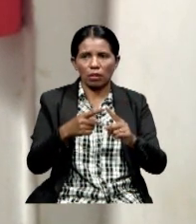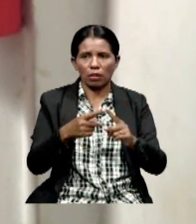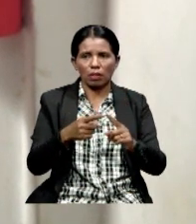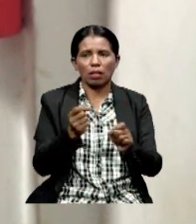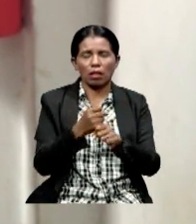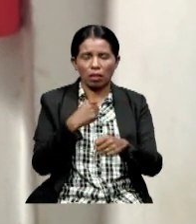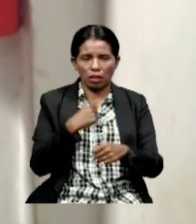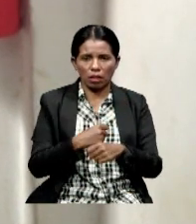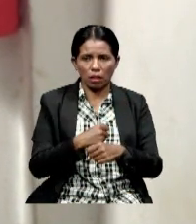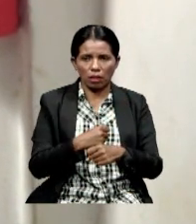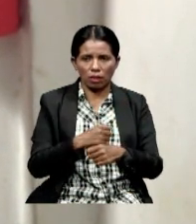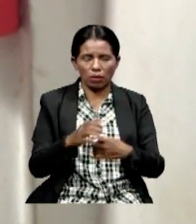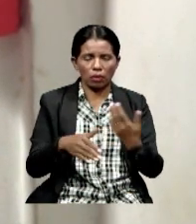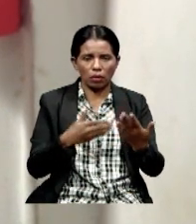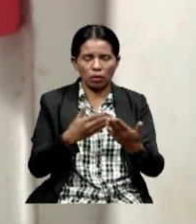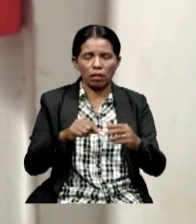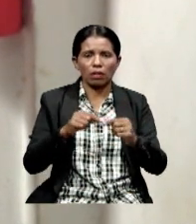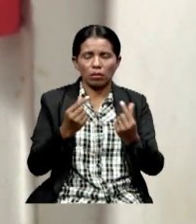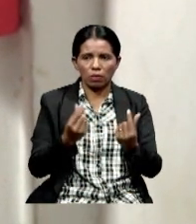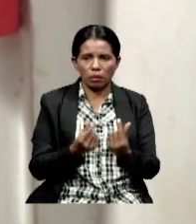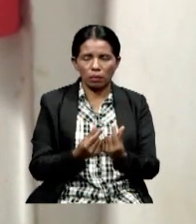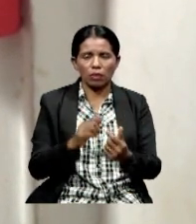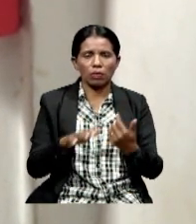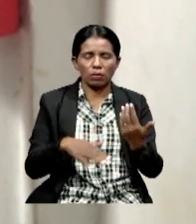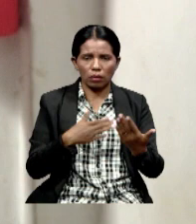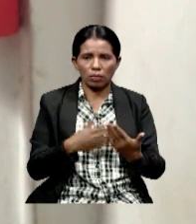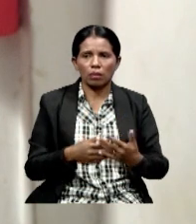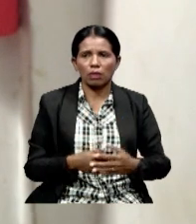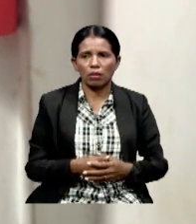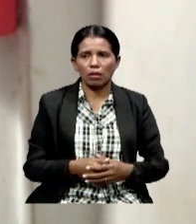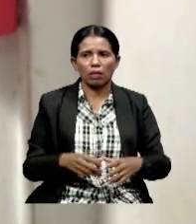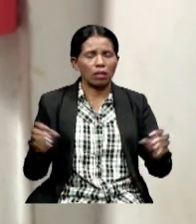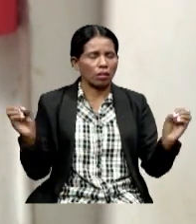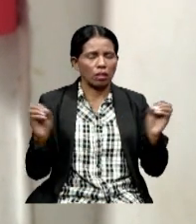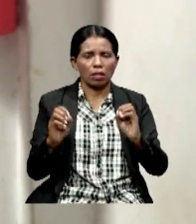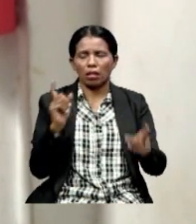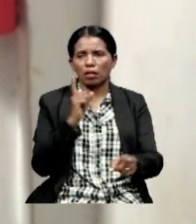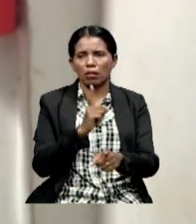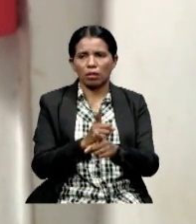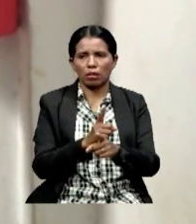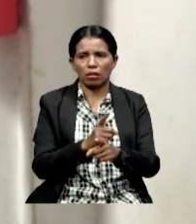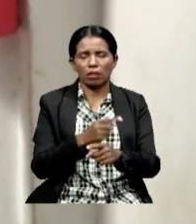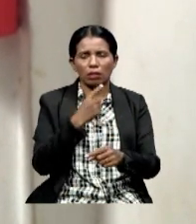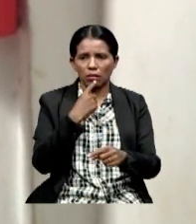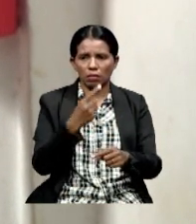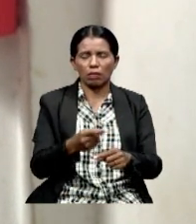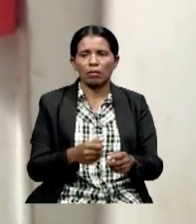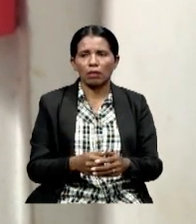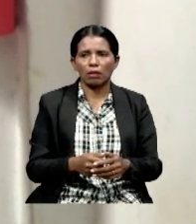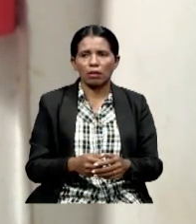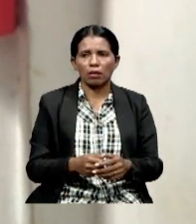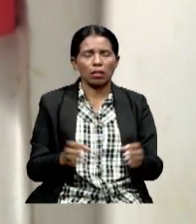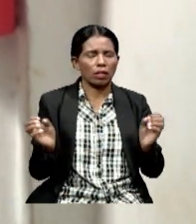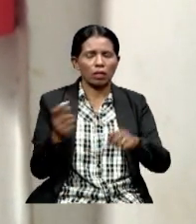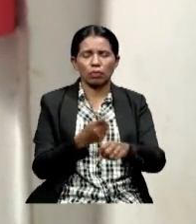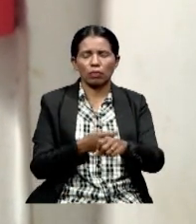tem, portanto, forma de equipa estar fora, ou botar de volta, né? Lá é eficaz. Lá é eficaz no sentido de que está lá on time,